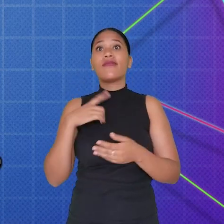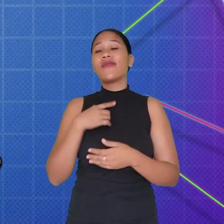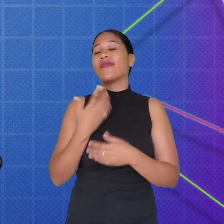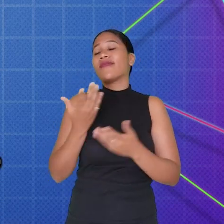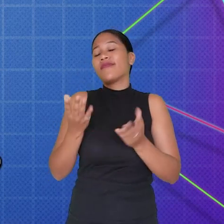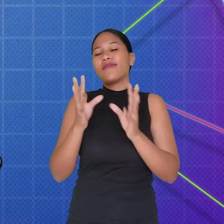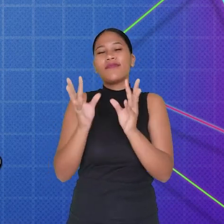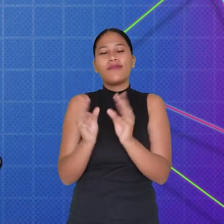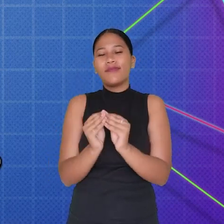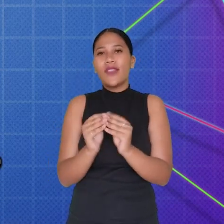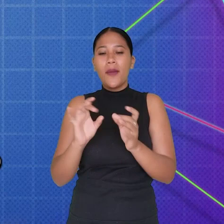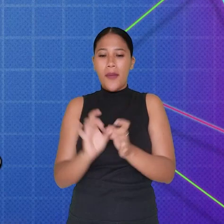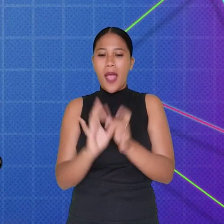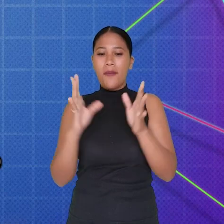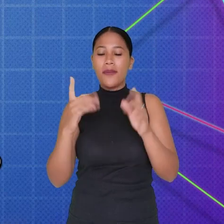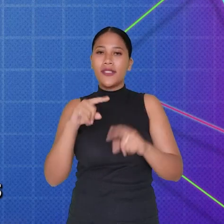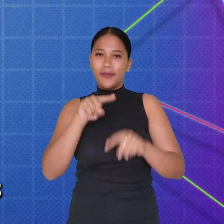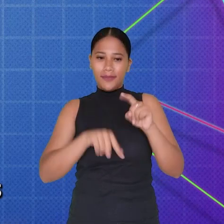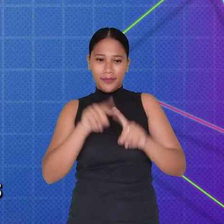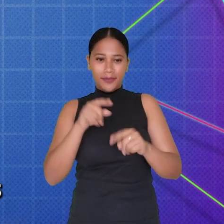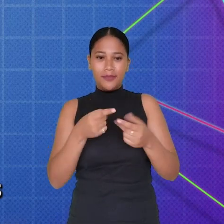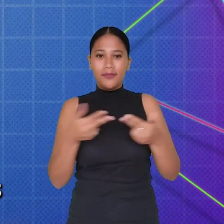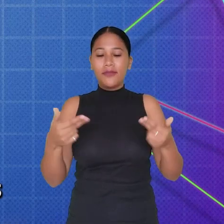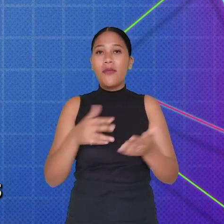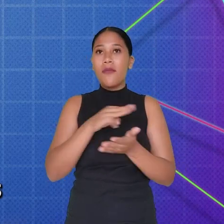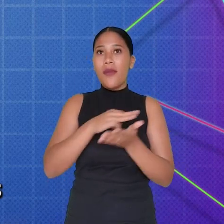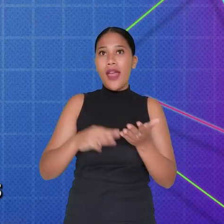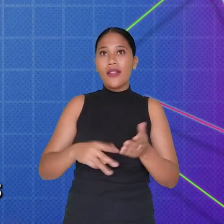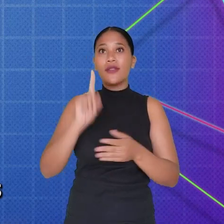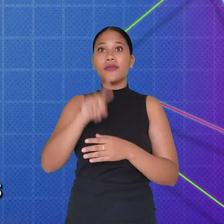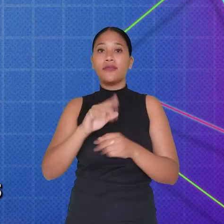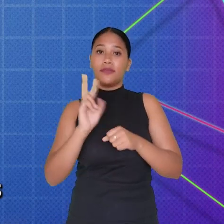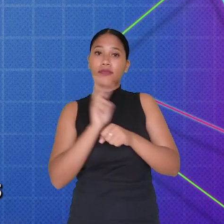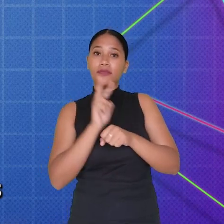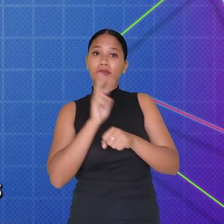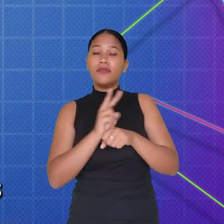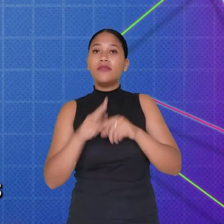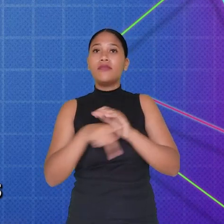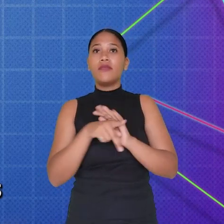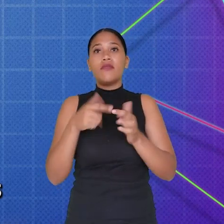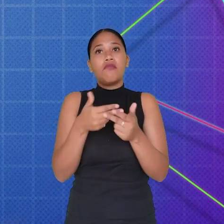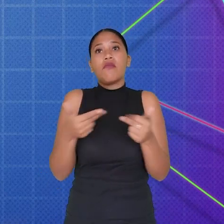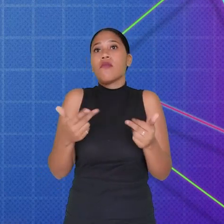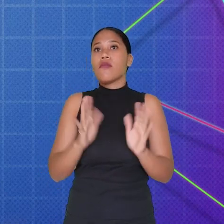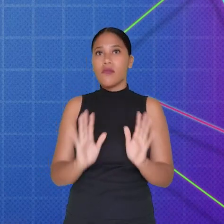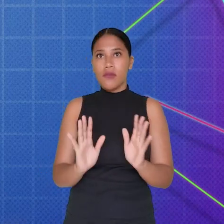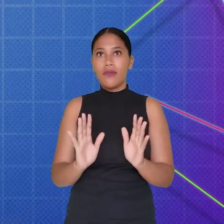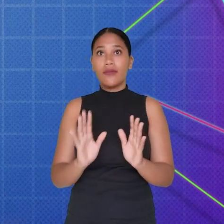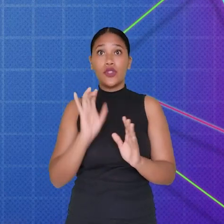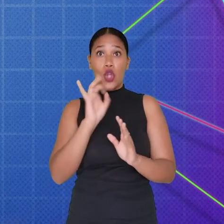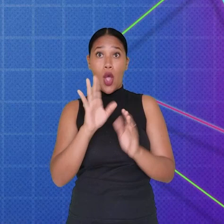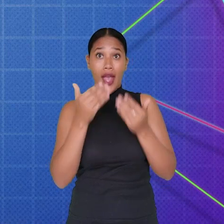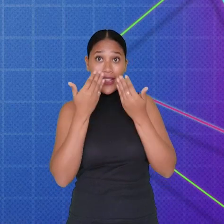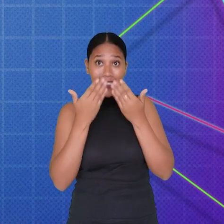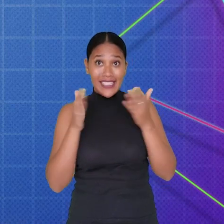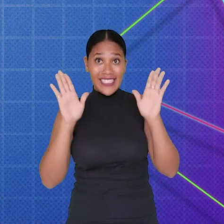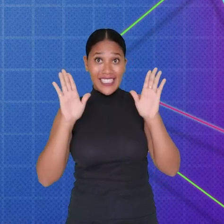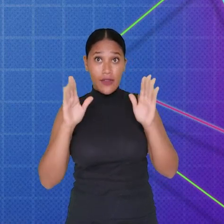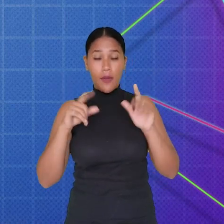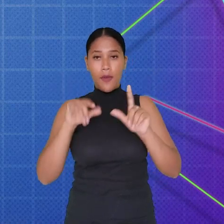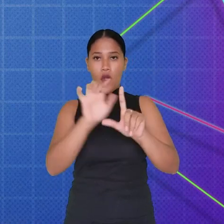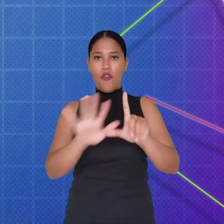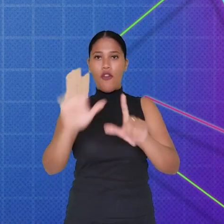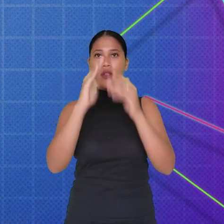o encapsulamento permite que as propriedades e métodos de um objeto sejam protegidos de acessos indevidos e só sejam acessíveis através de